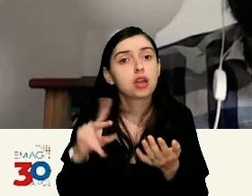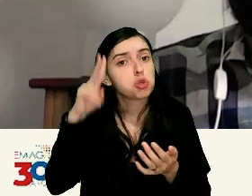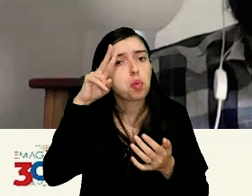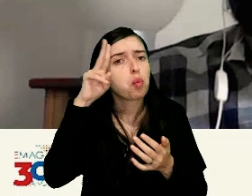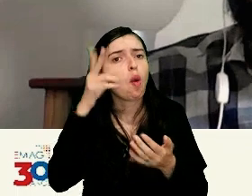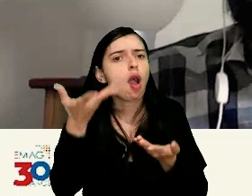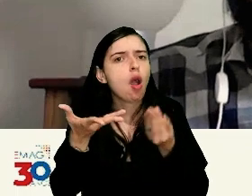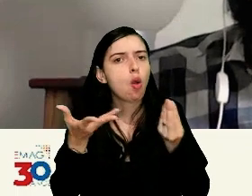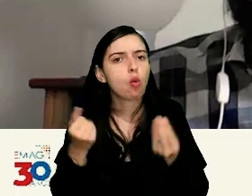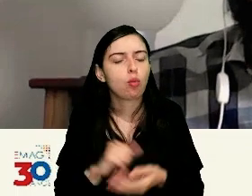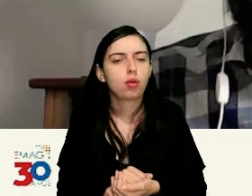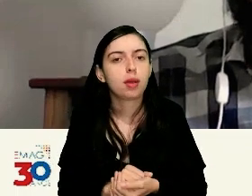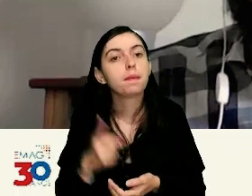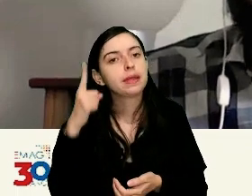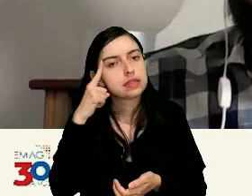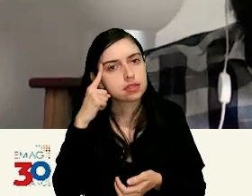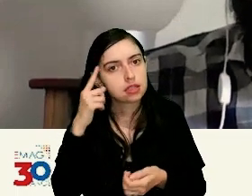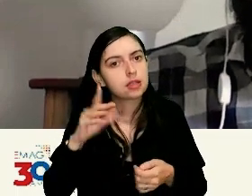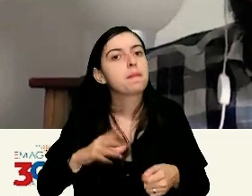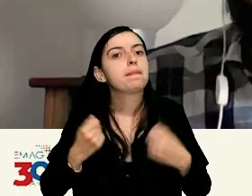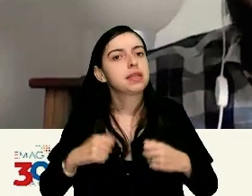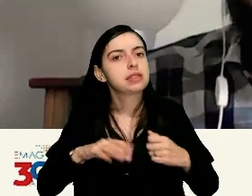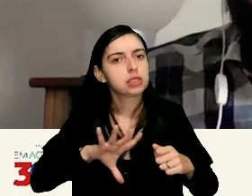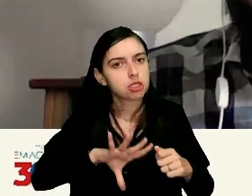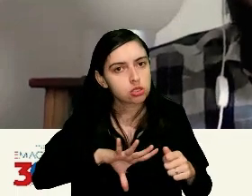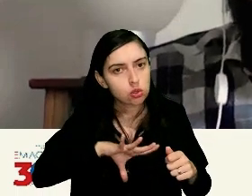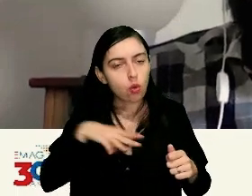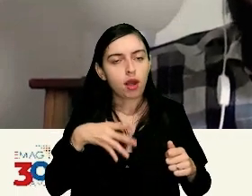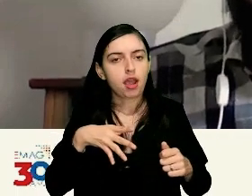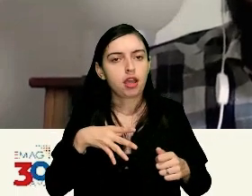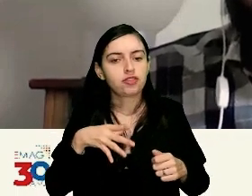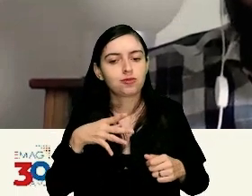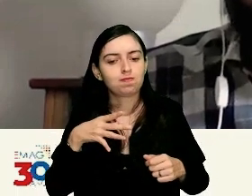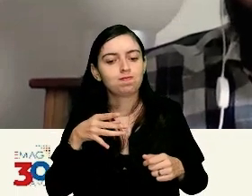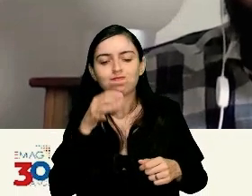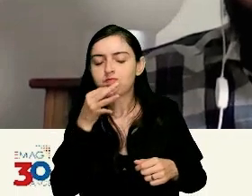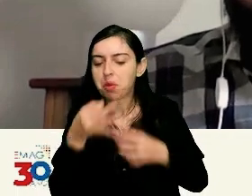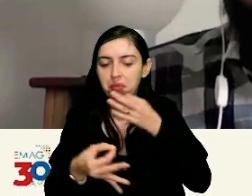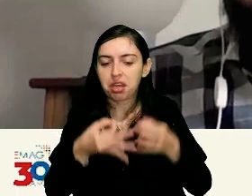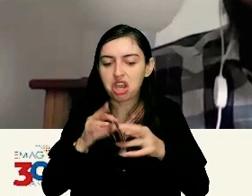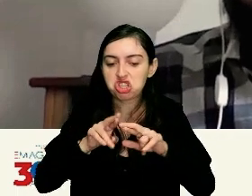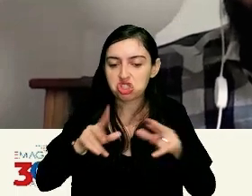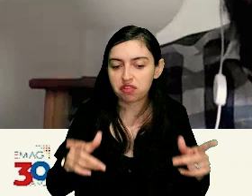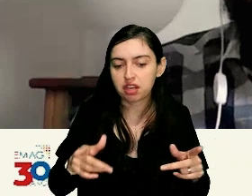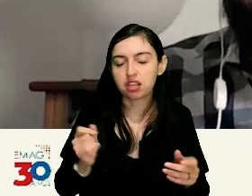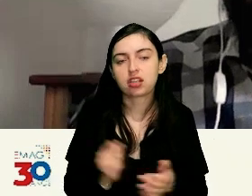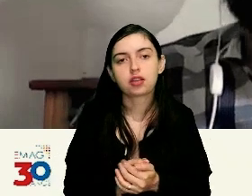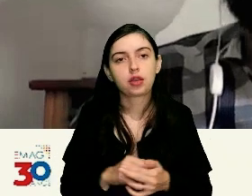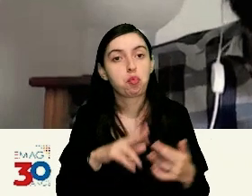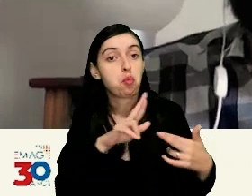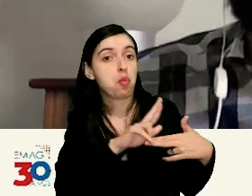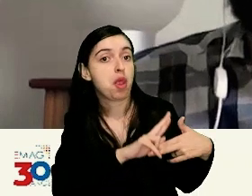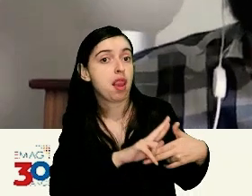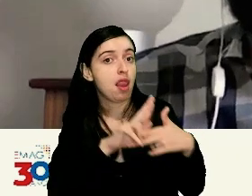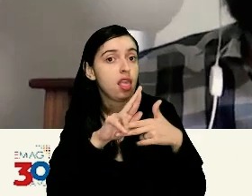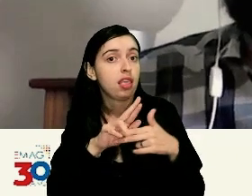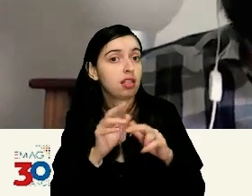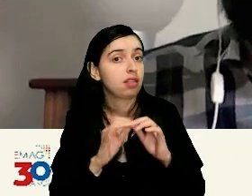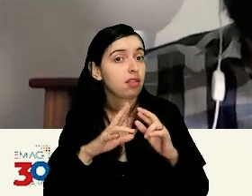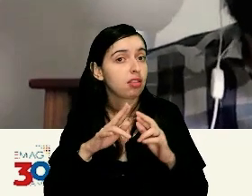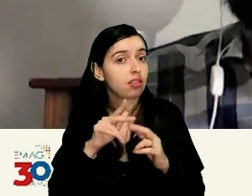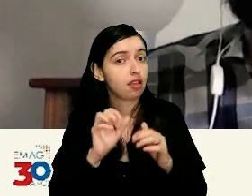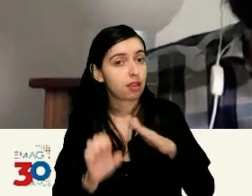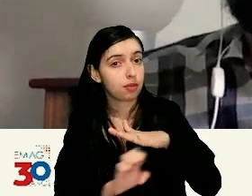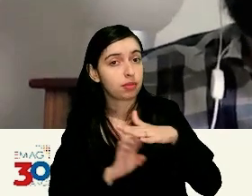é necessário coragem para questionar. Às vezes, para questionar um líder da minha empresa, para questionar um